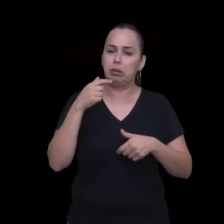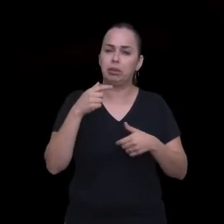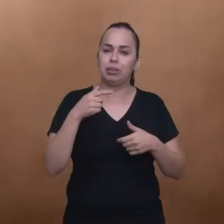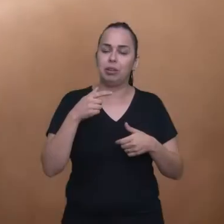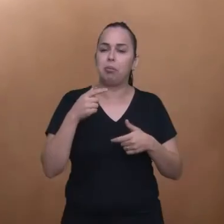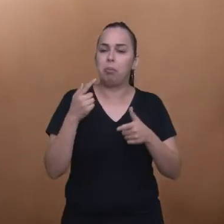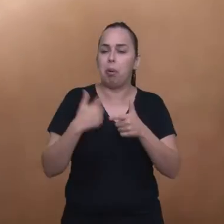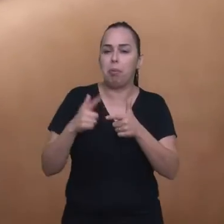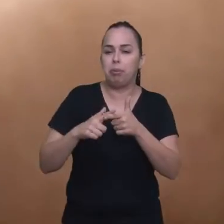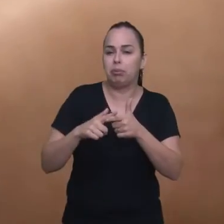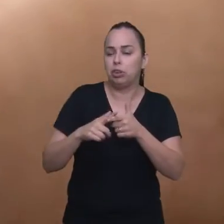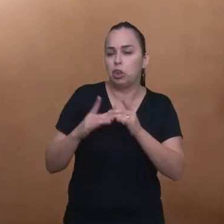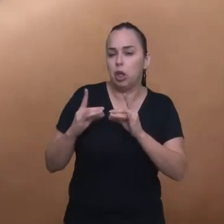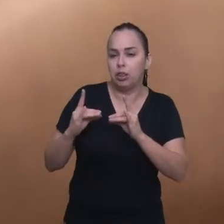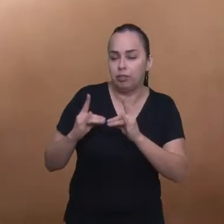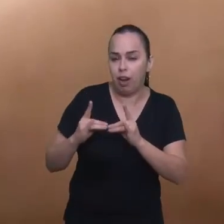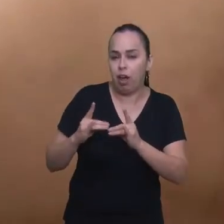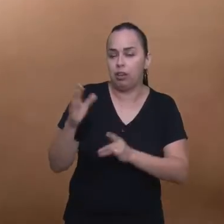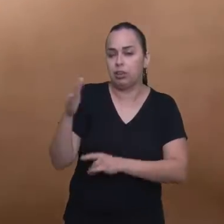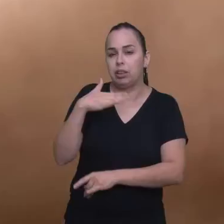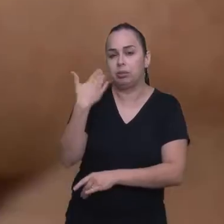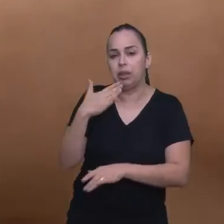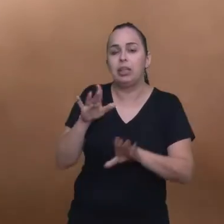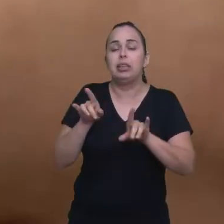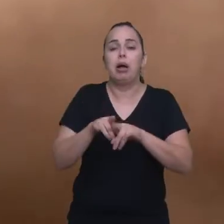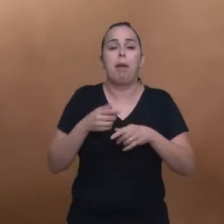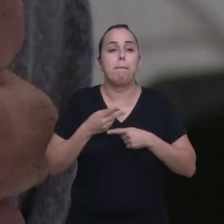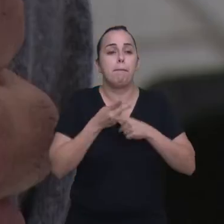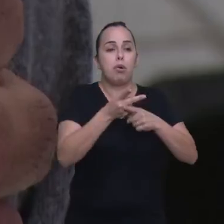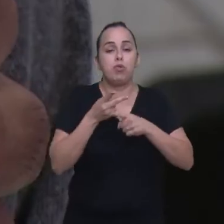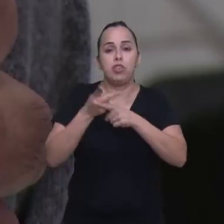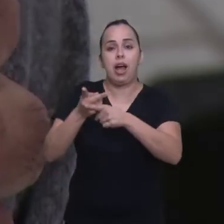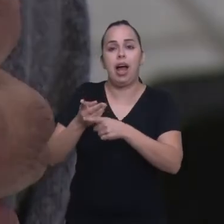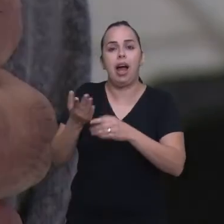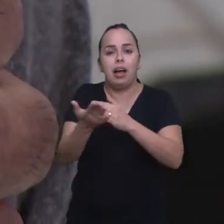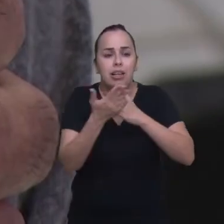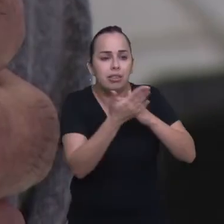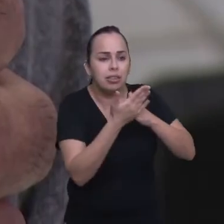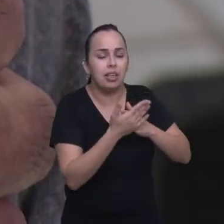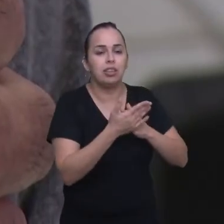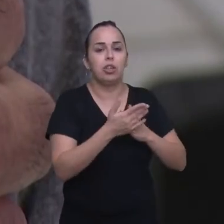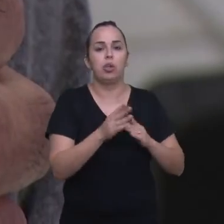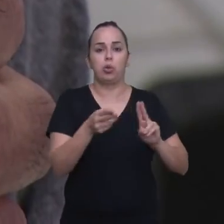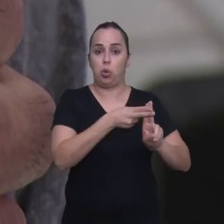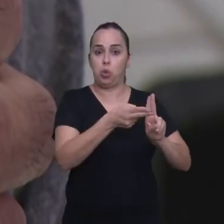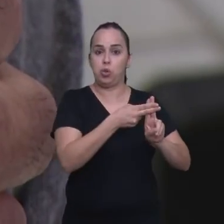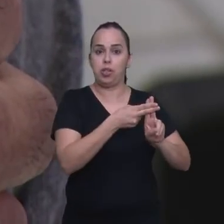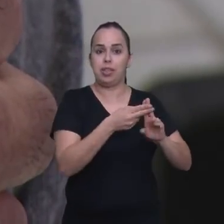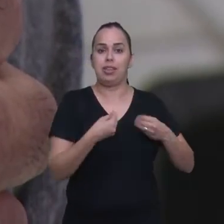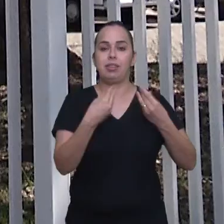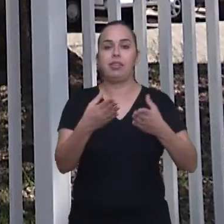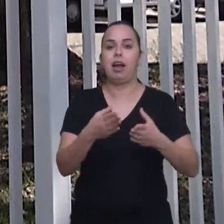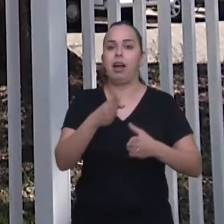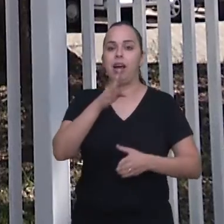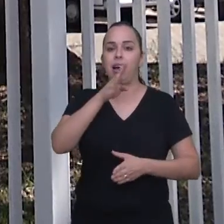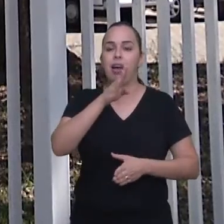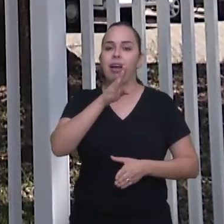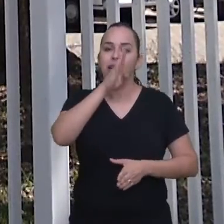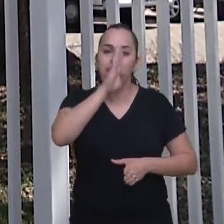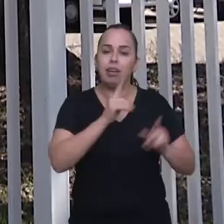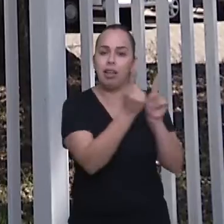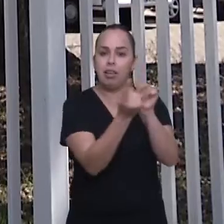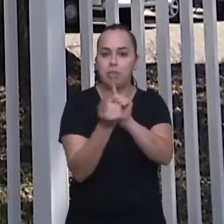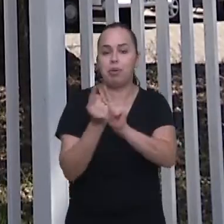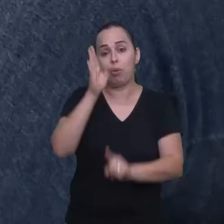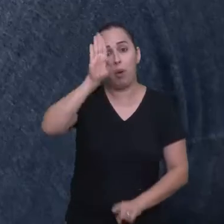de luto e, nesses casos, é importante buscar ajuda. O SUS oferece apoio psicológico gratuito nas unidades